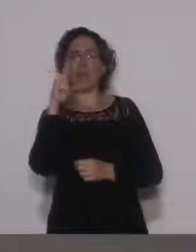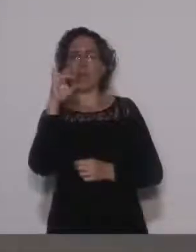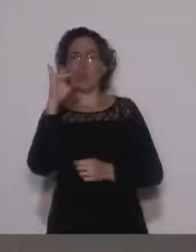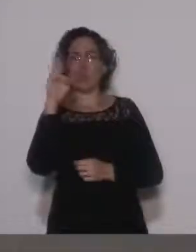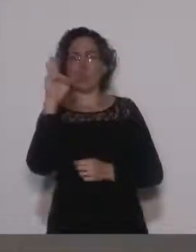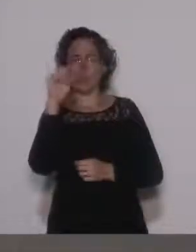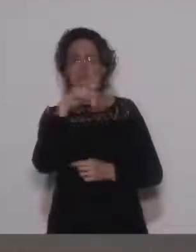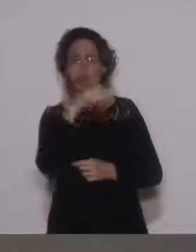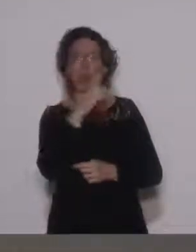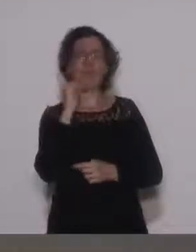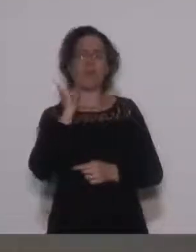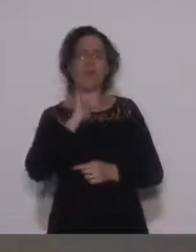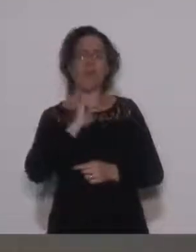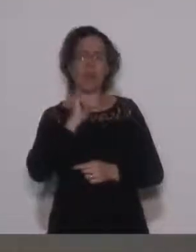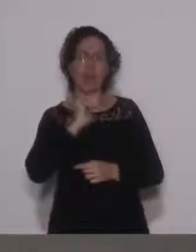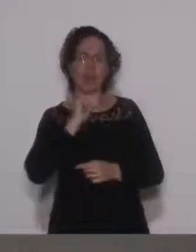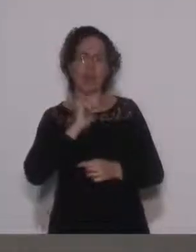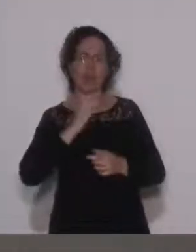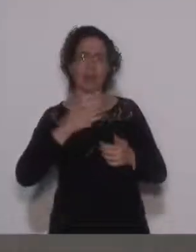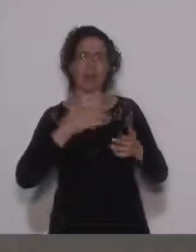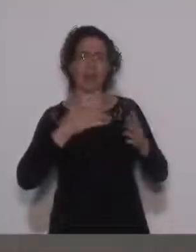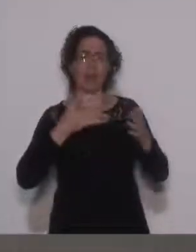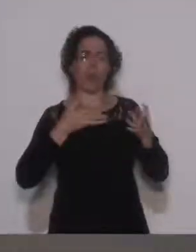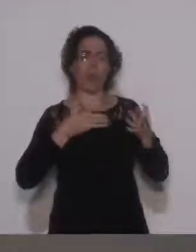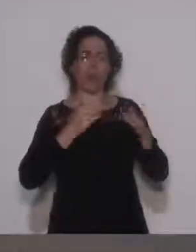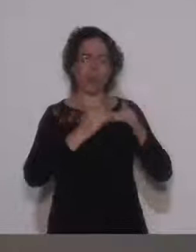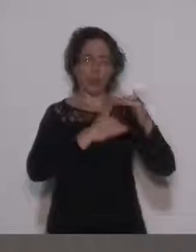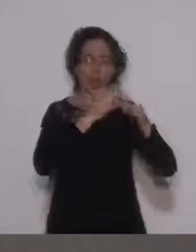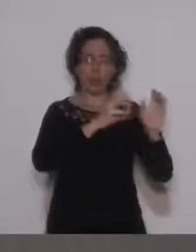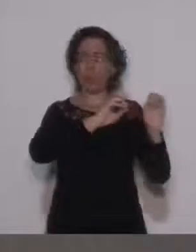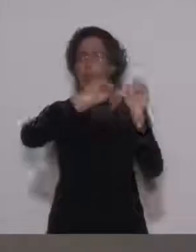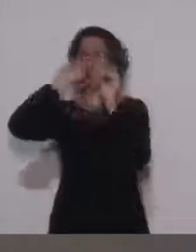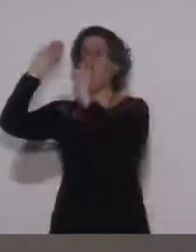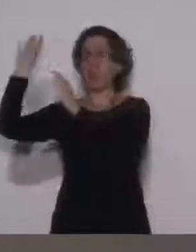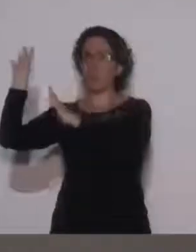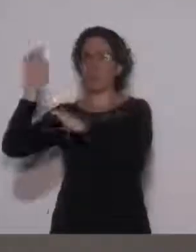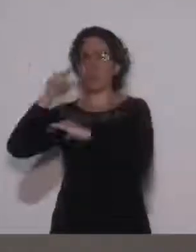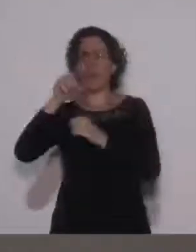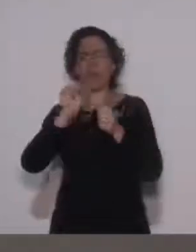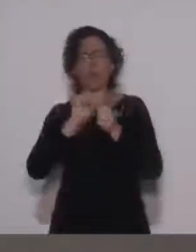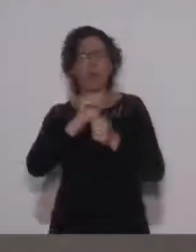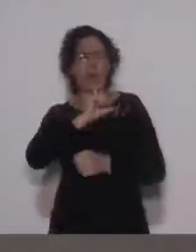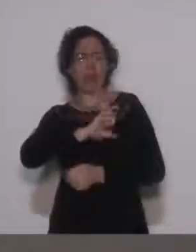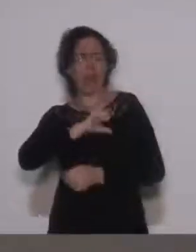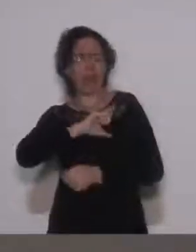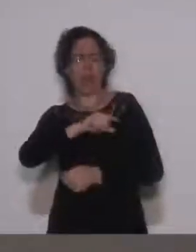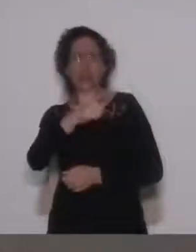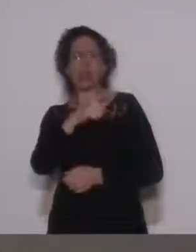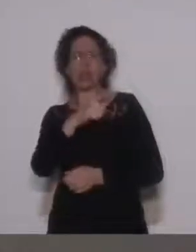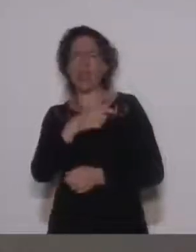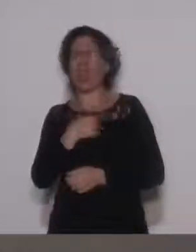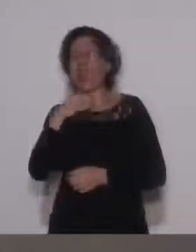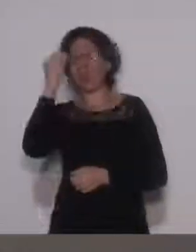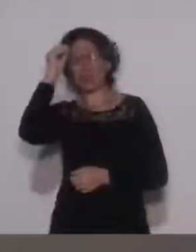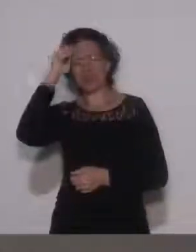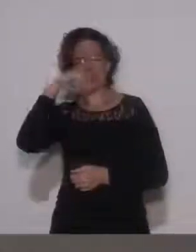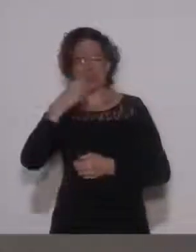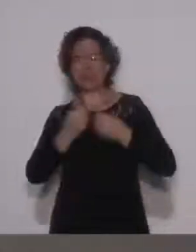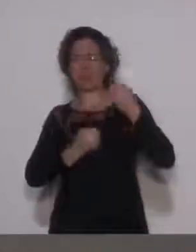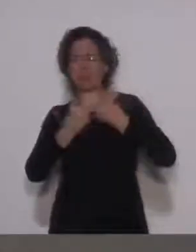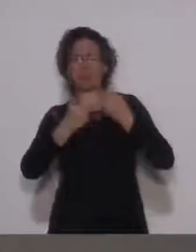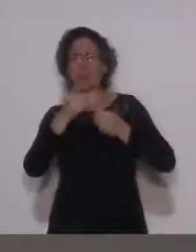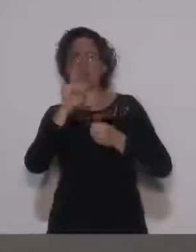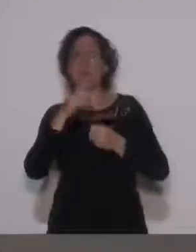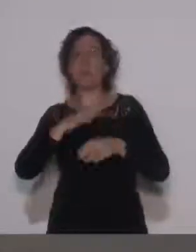Madrid. Né? Então, cresceu ali com 20 anos, e o repórter perguntou: por que você não tem carta? Ele falou assim: porque eu não quero dirigir não, eu posso ficar